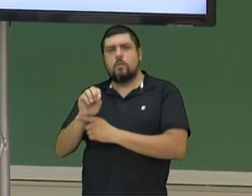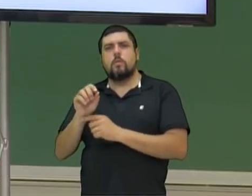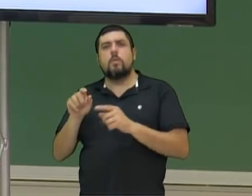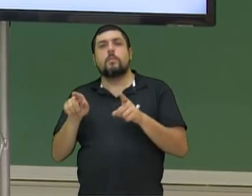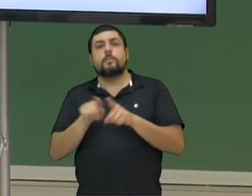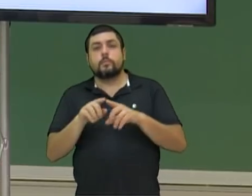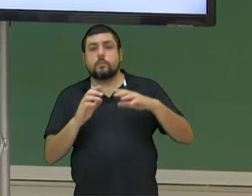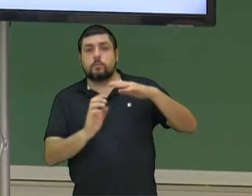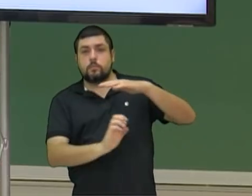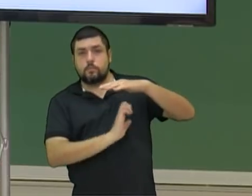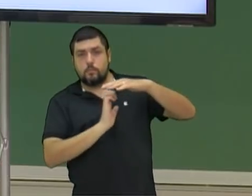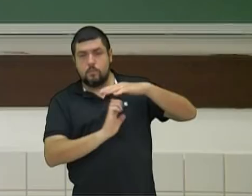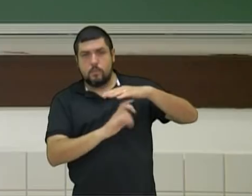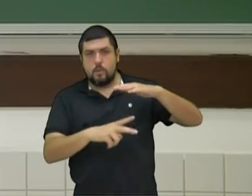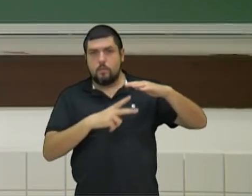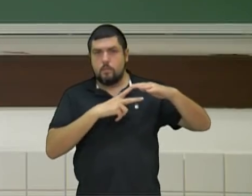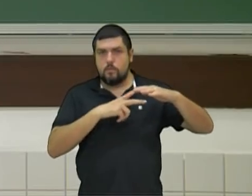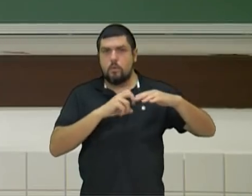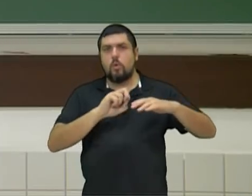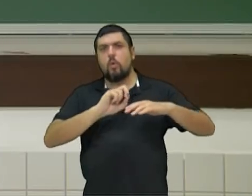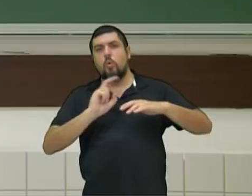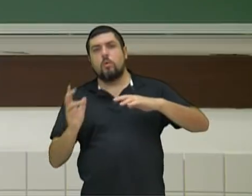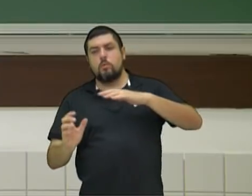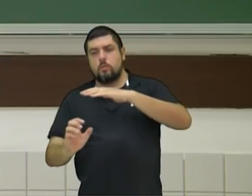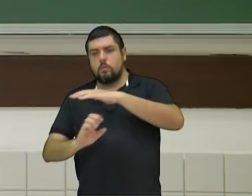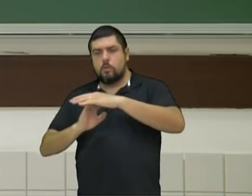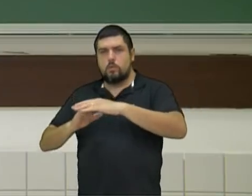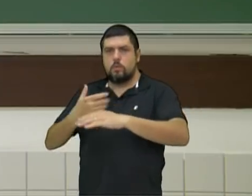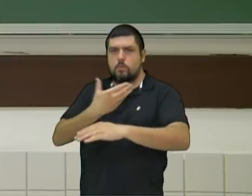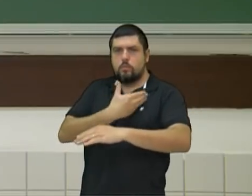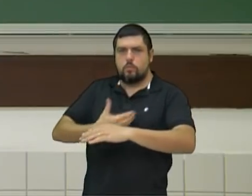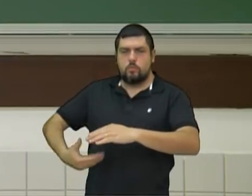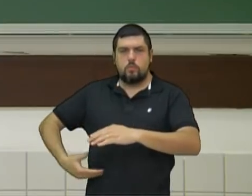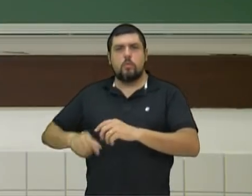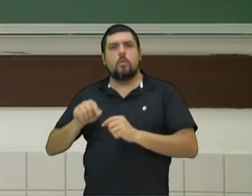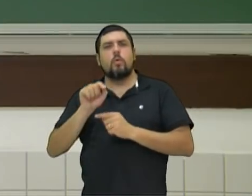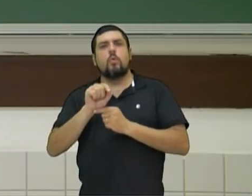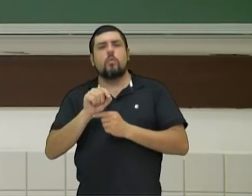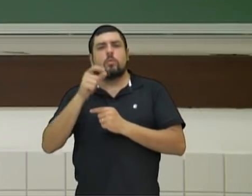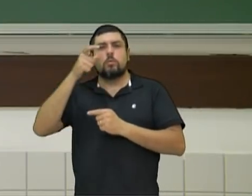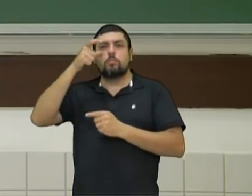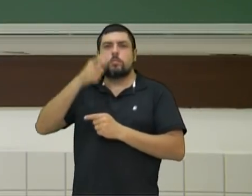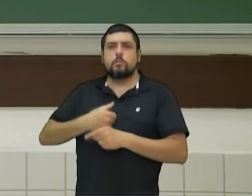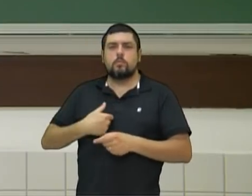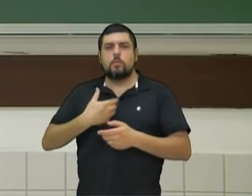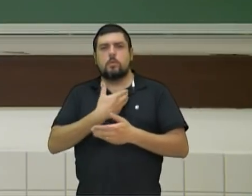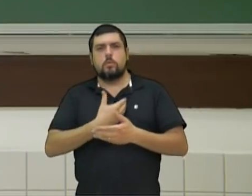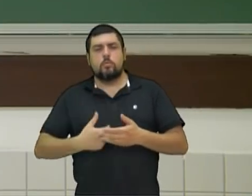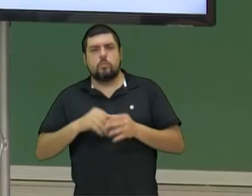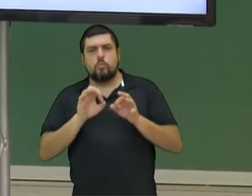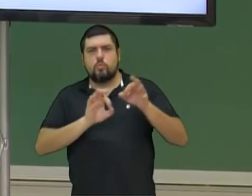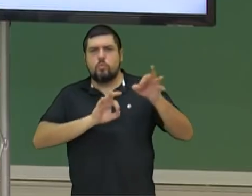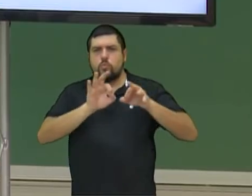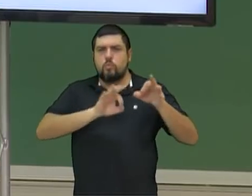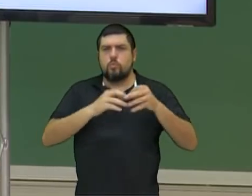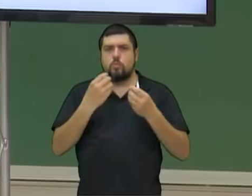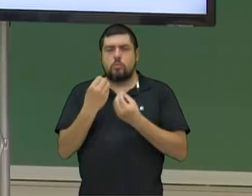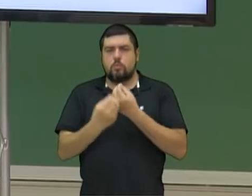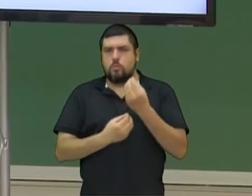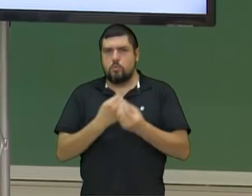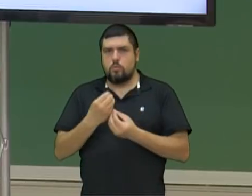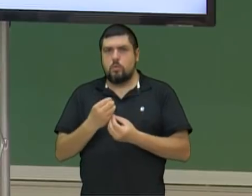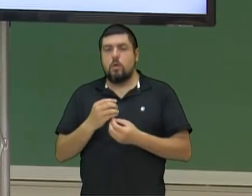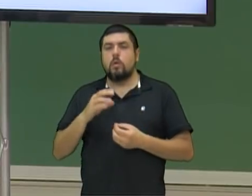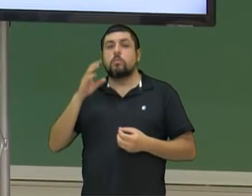governamentais, privadas, que tratam muito de dados estatísticos. Quem se interessa pela área, procura lá, que vale a pena. Quem sabe não seja